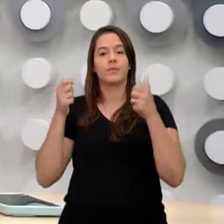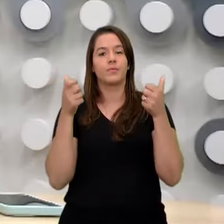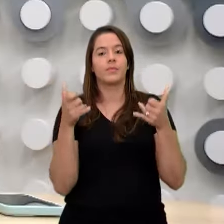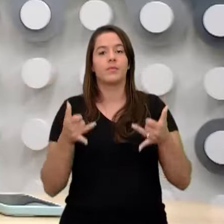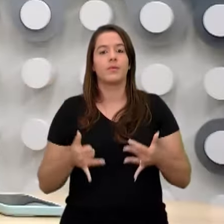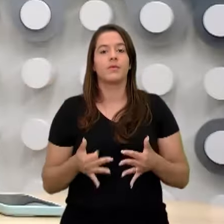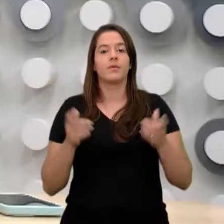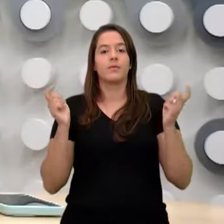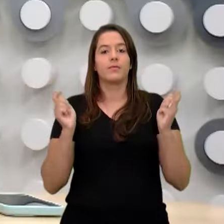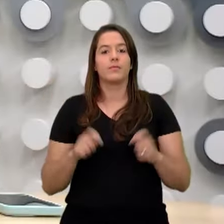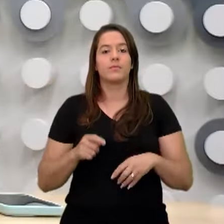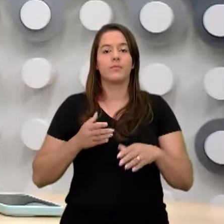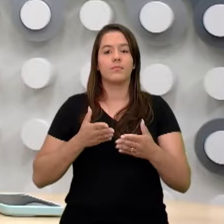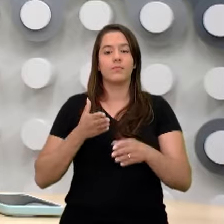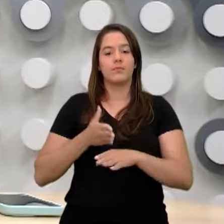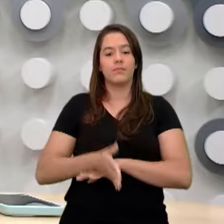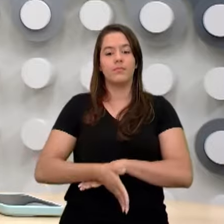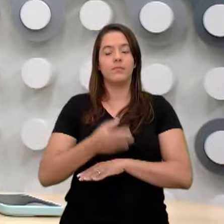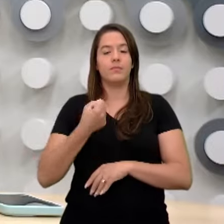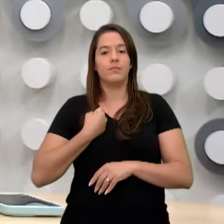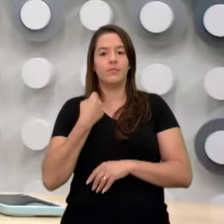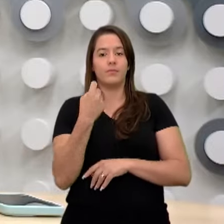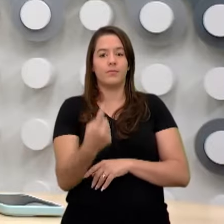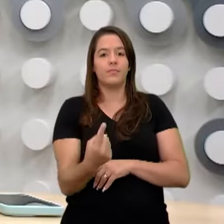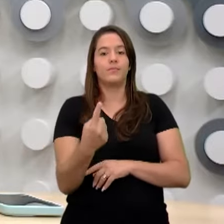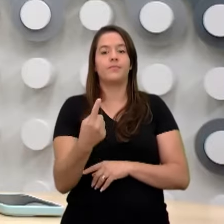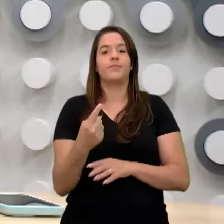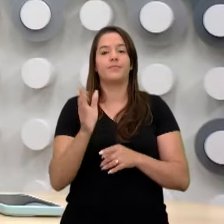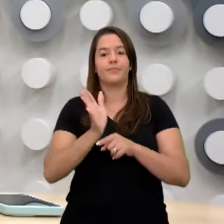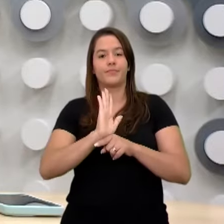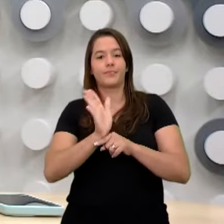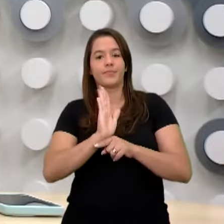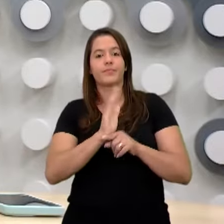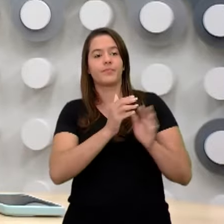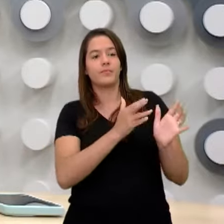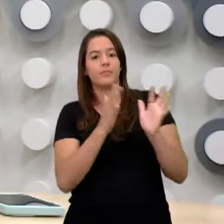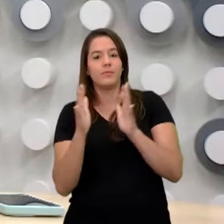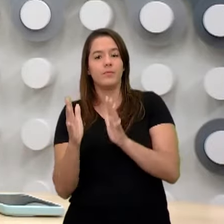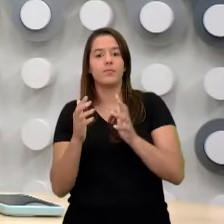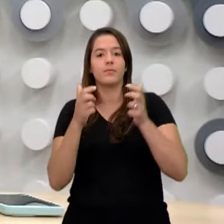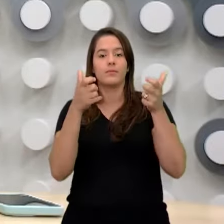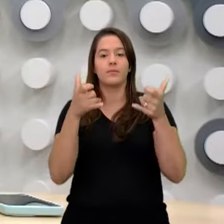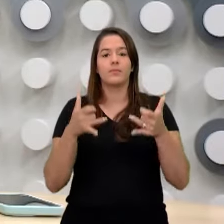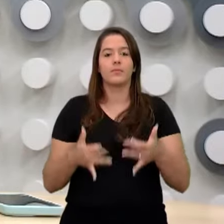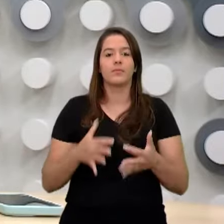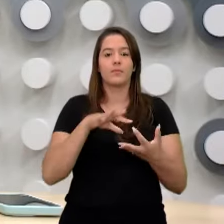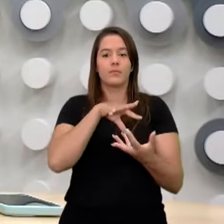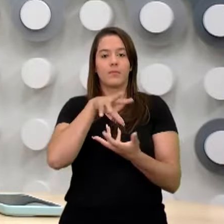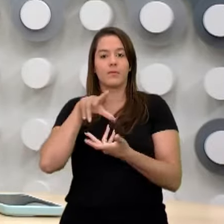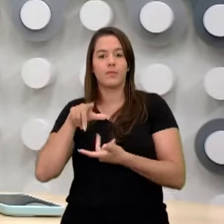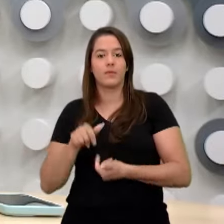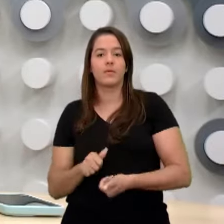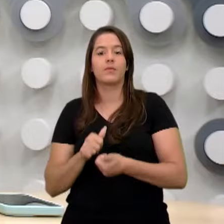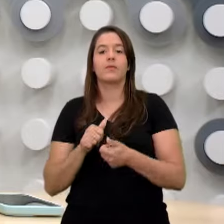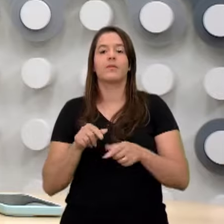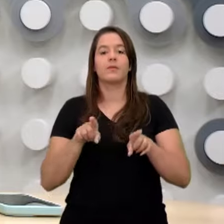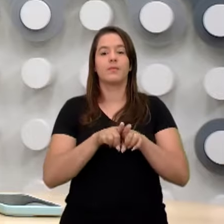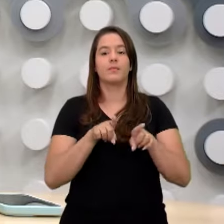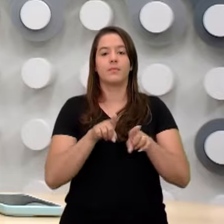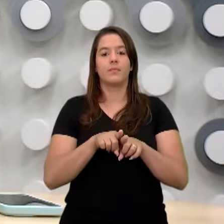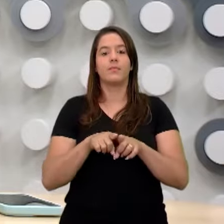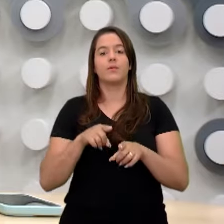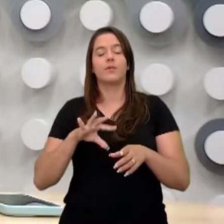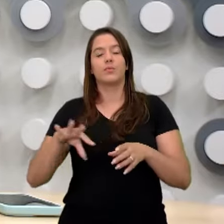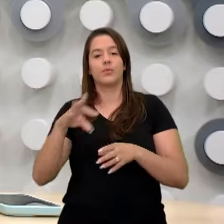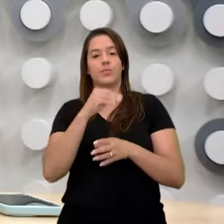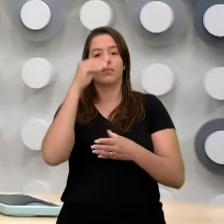aí na introdução 1, né, um vídeo mostrando aí sobre a Terra, né, a sua camada lá